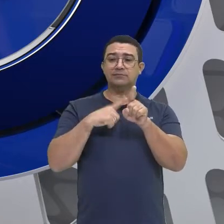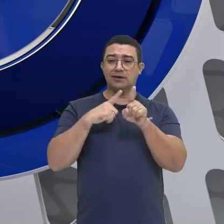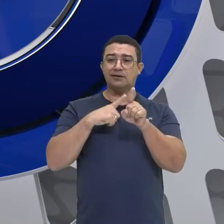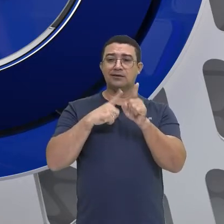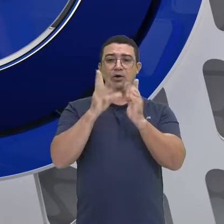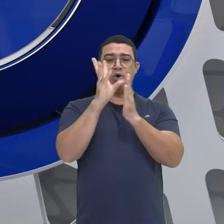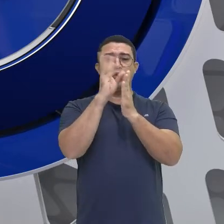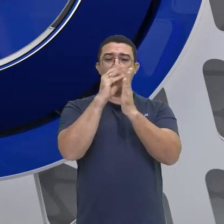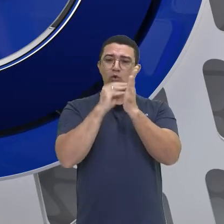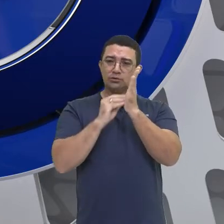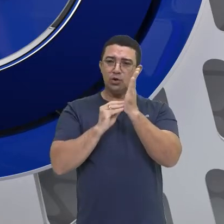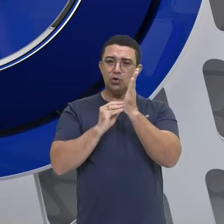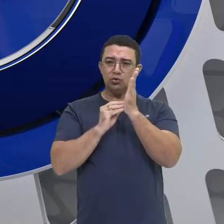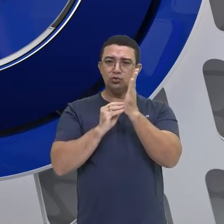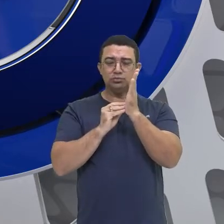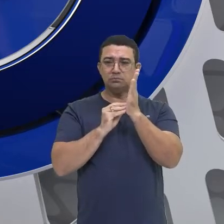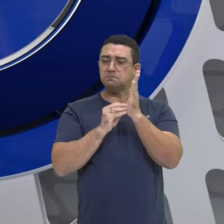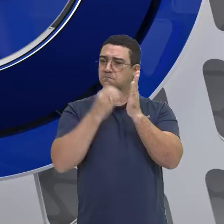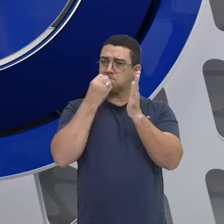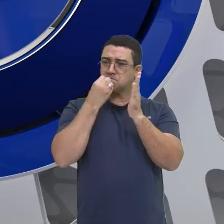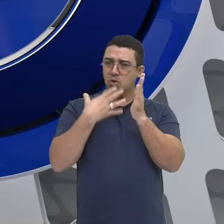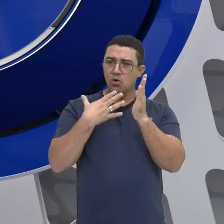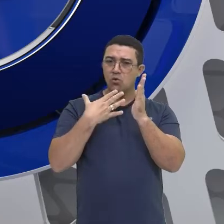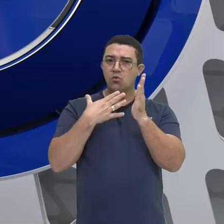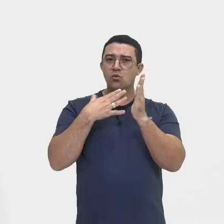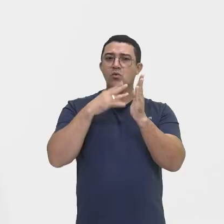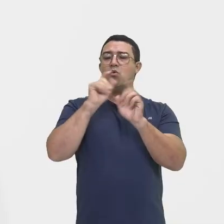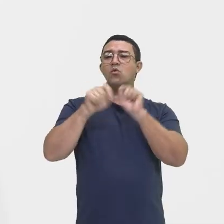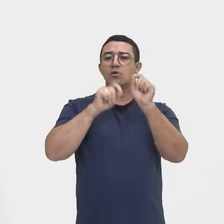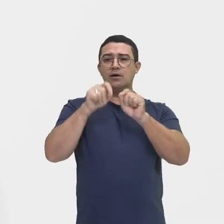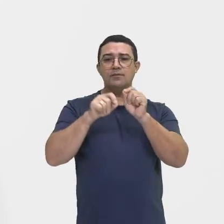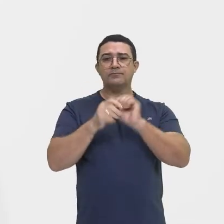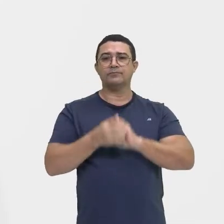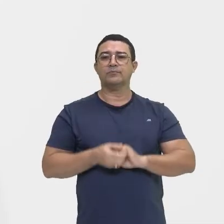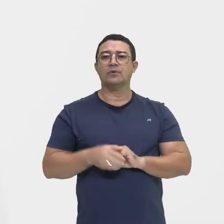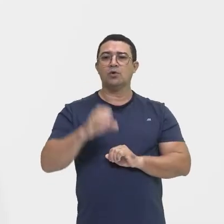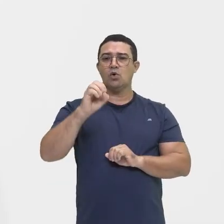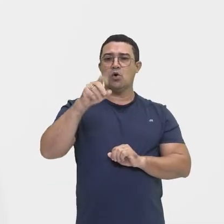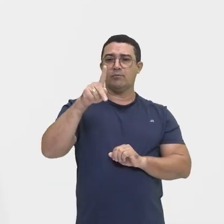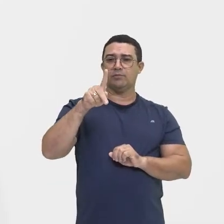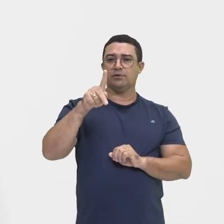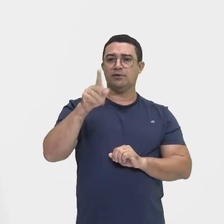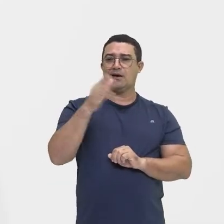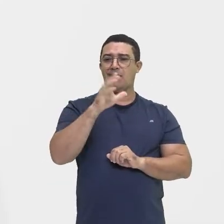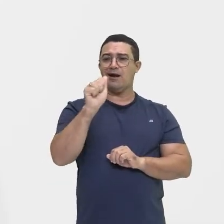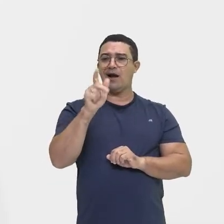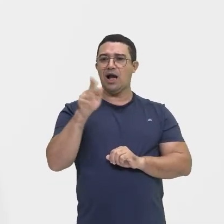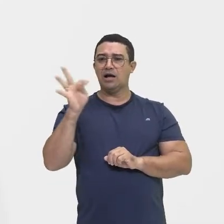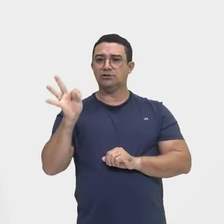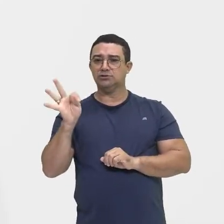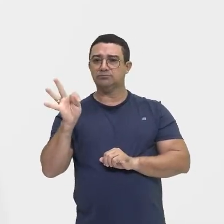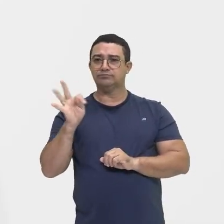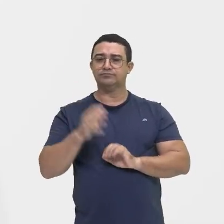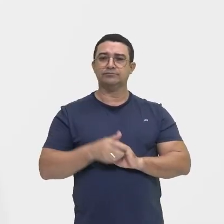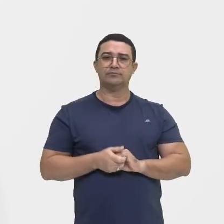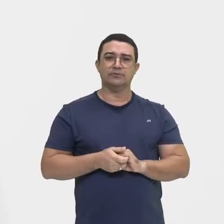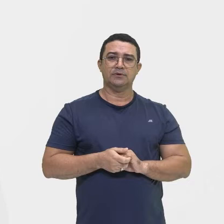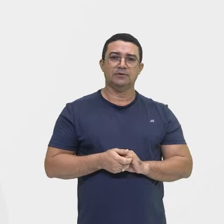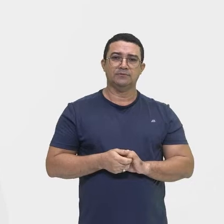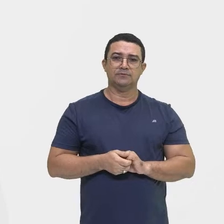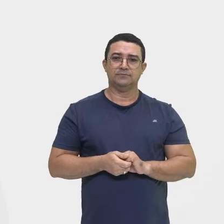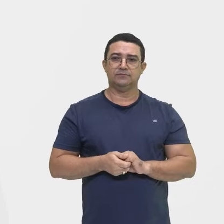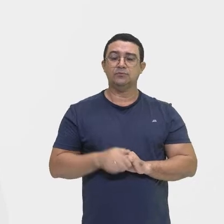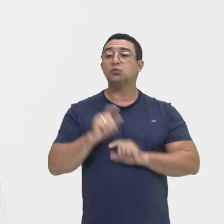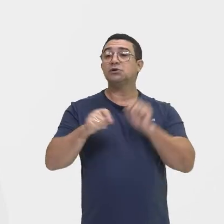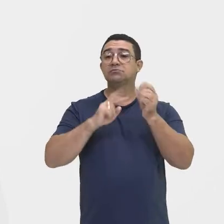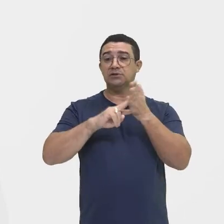muito interessante na nossa aula síncrona, que foi a Op Art. Vamos lembrar? A Op Art, que é a abreviação de Optical Art,